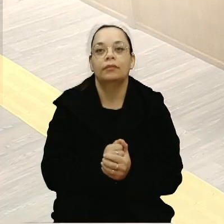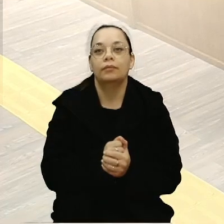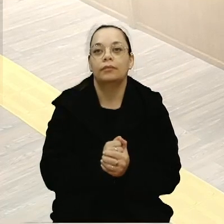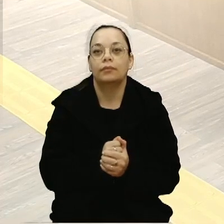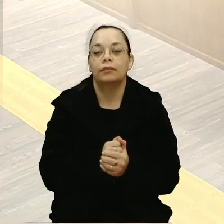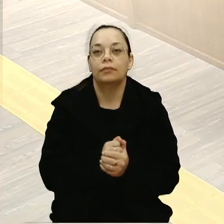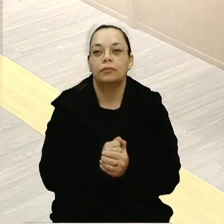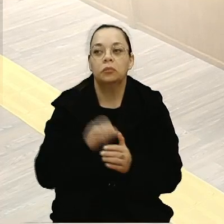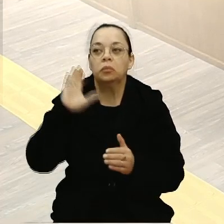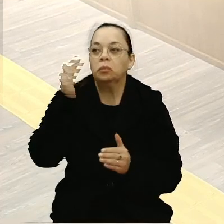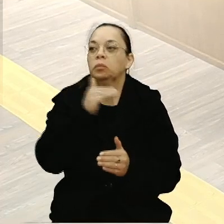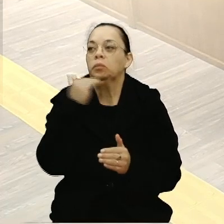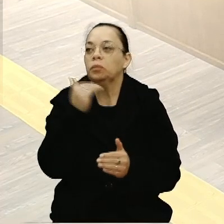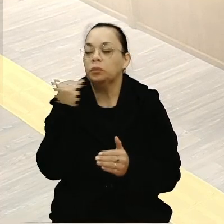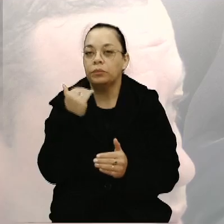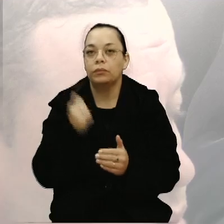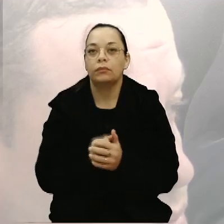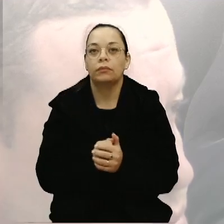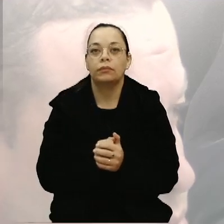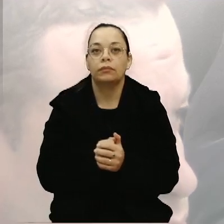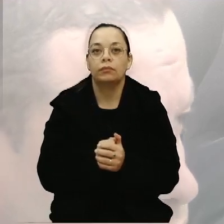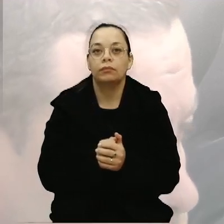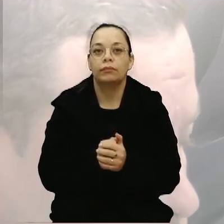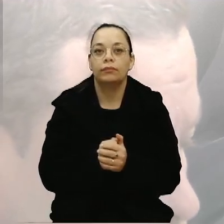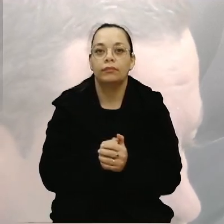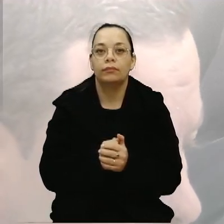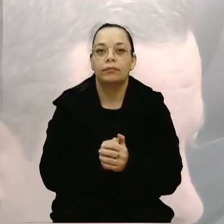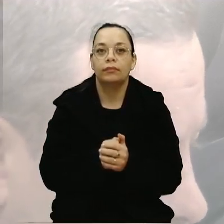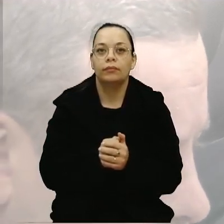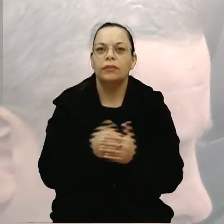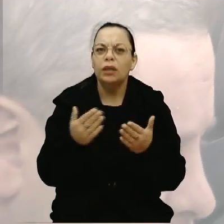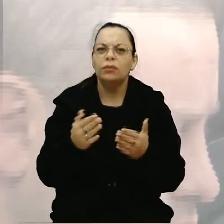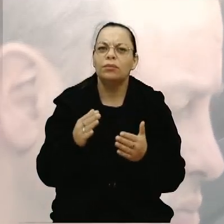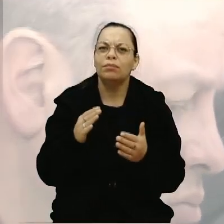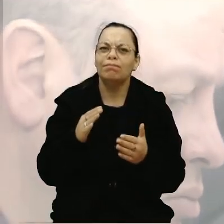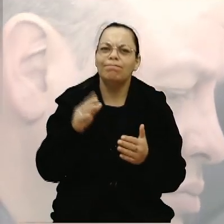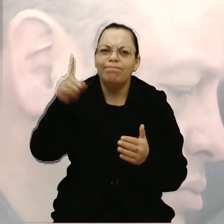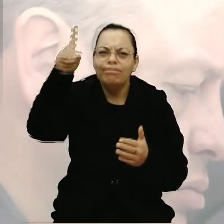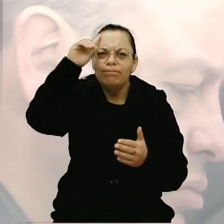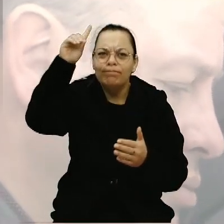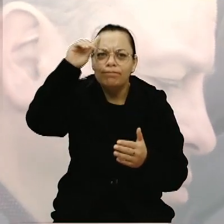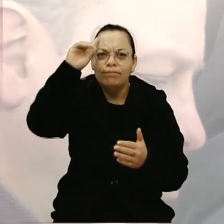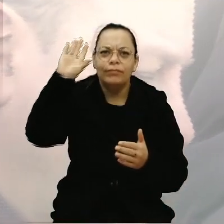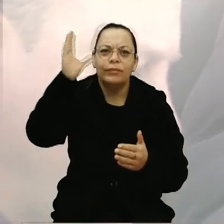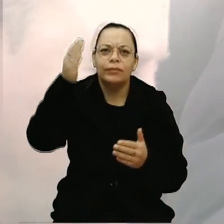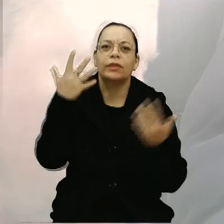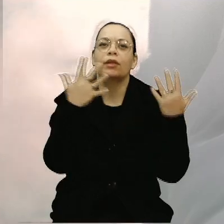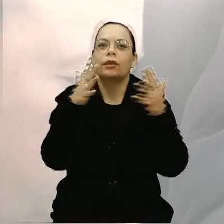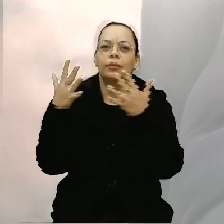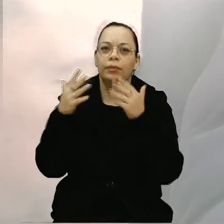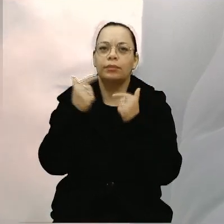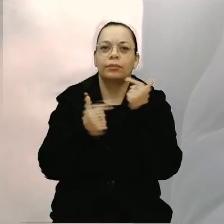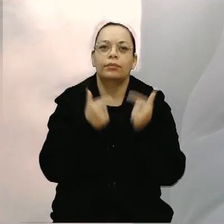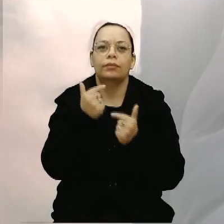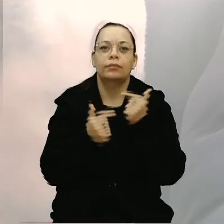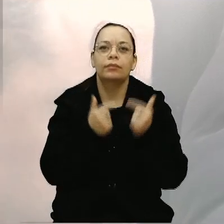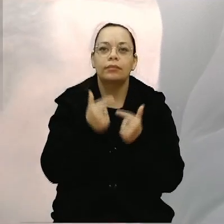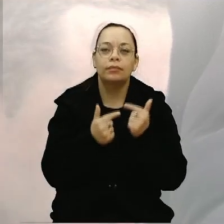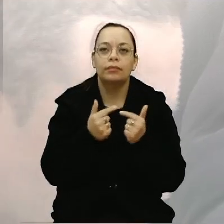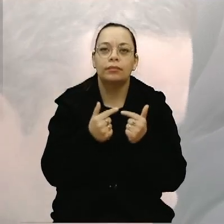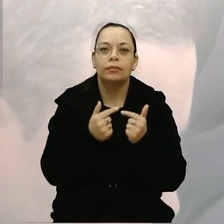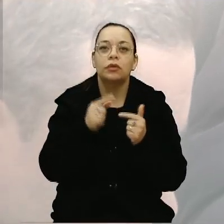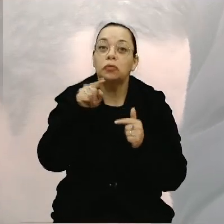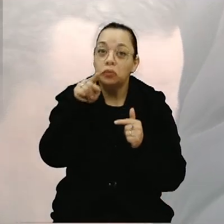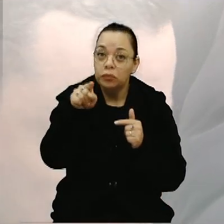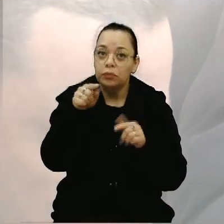aconteceram, né? E parece que tão recorrente, isso é o dia a dia. Então, eu quero parabenizar por esse trabalho da Vossa Senhoria.